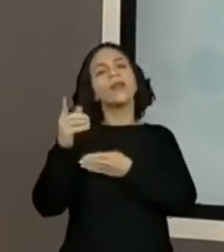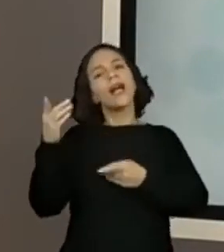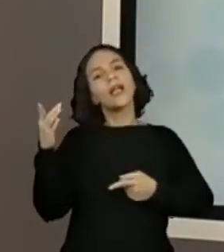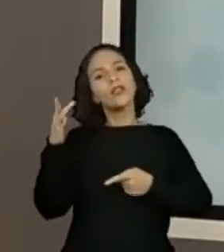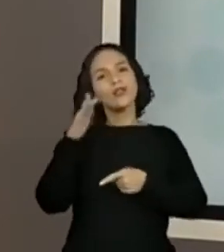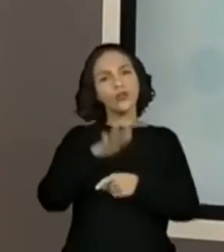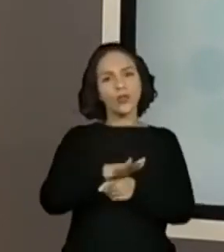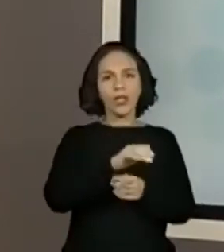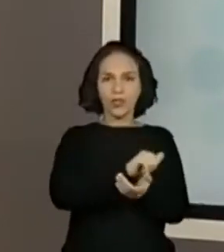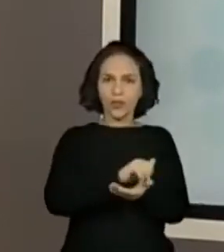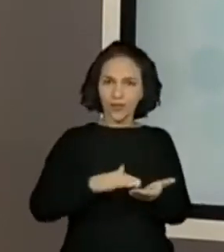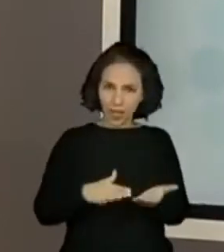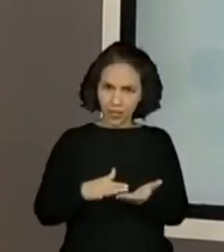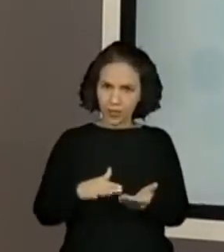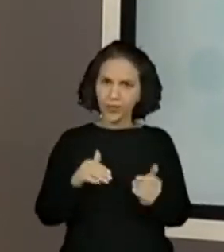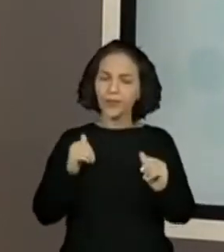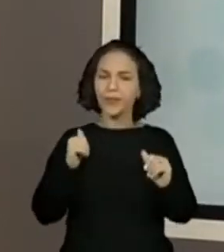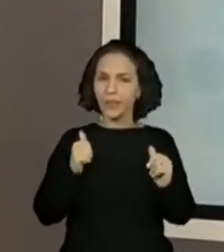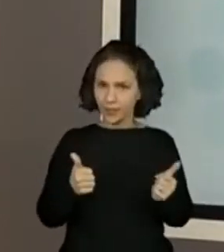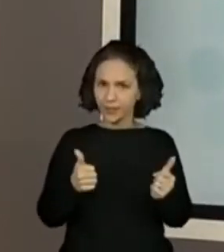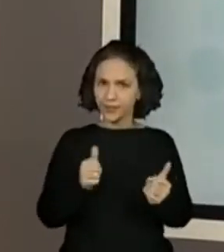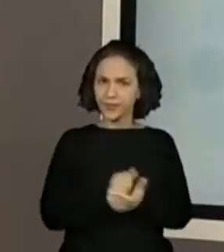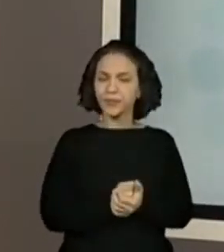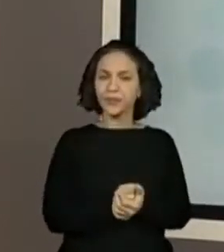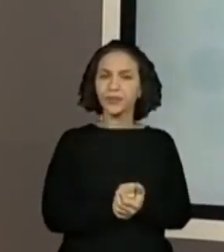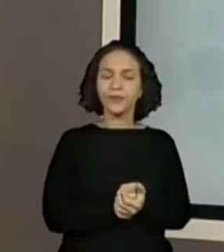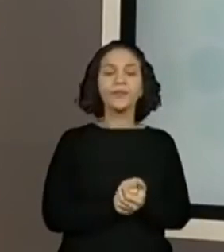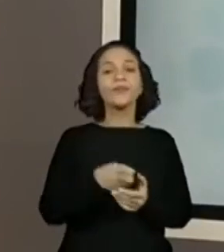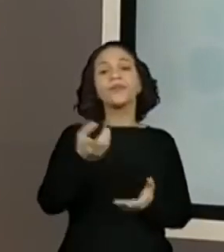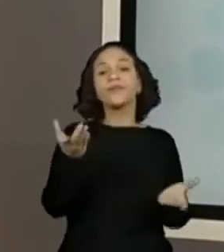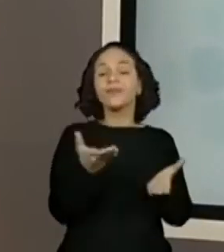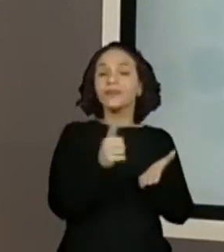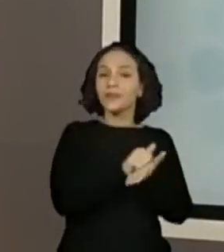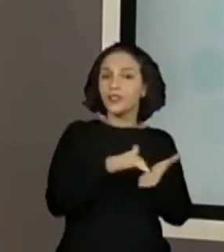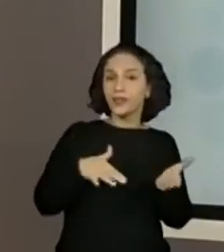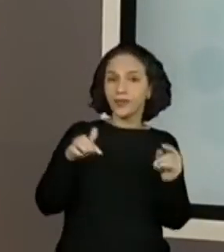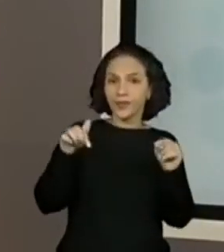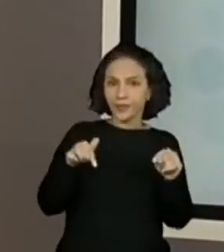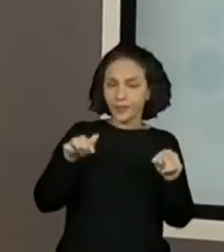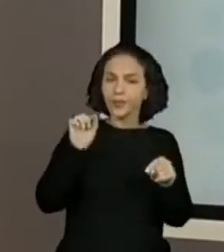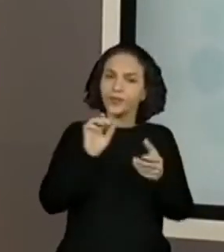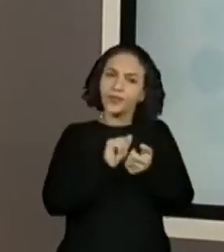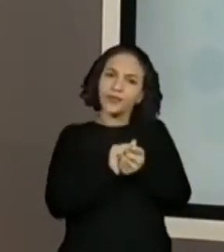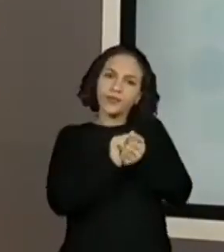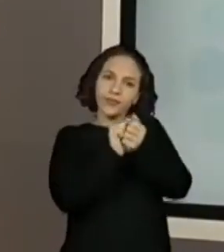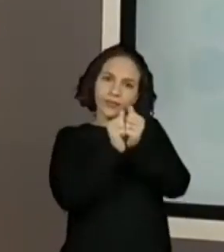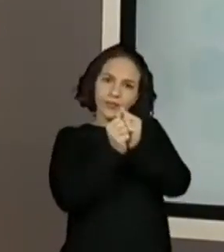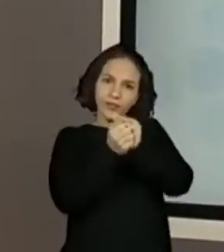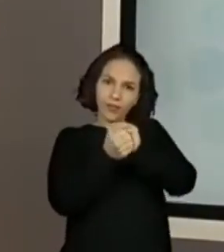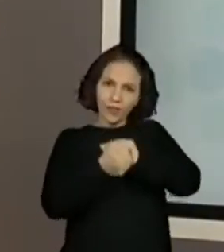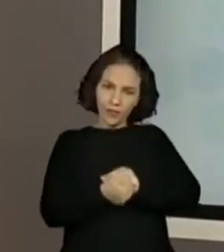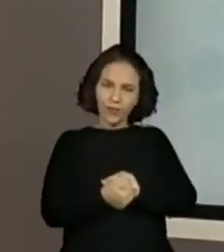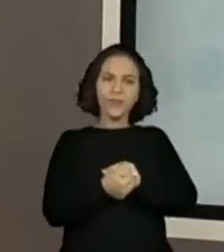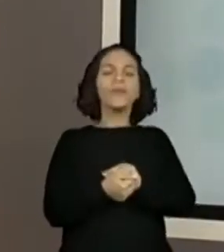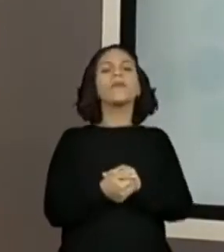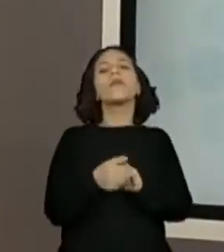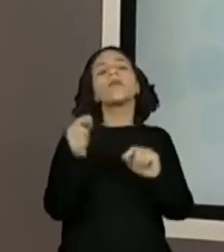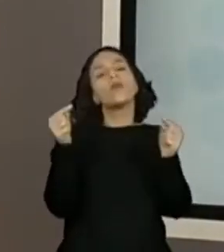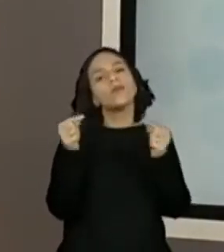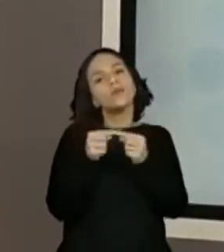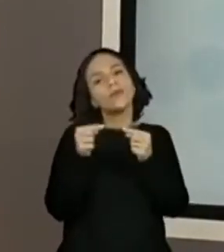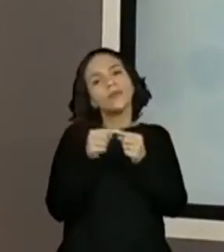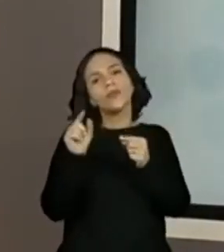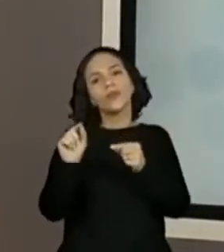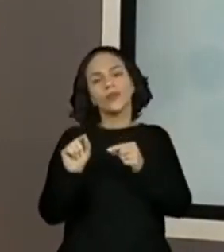dessas atividades, tá bom? Então, as atividades que nós vamos realizar aqui foram adaptadas para o